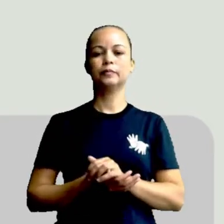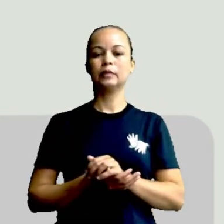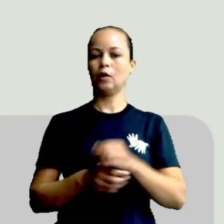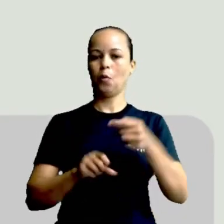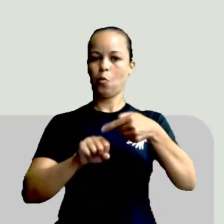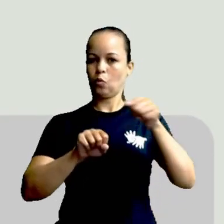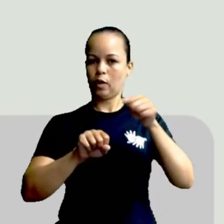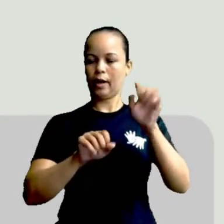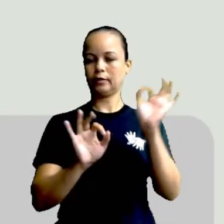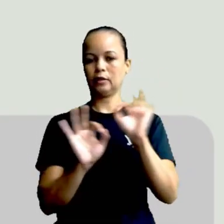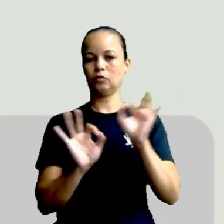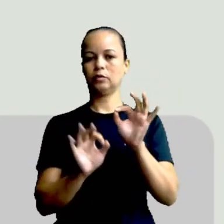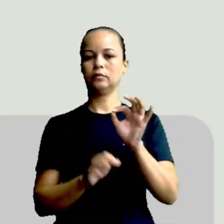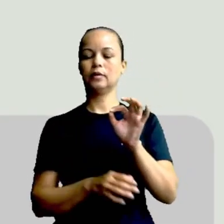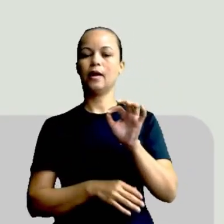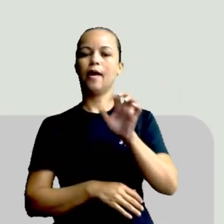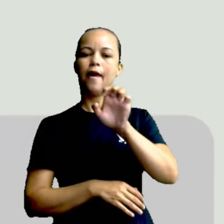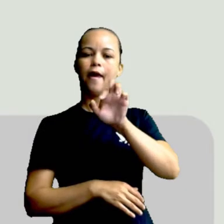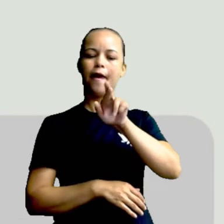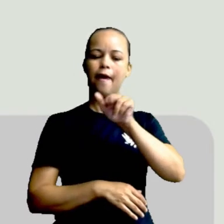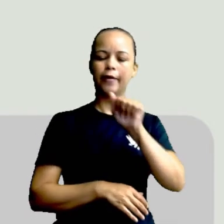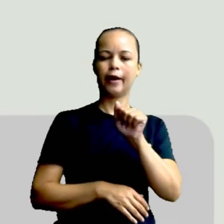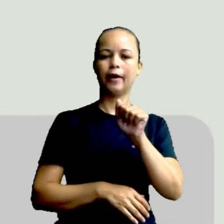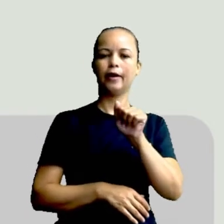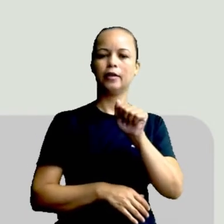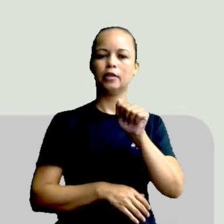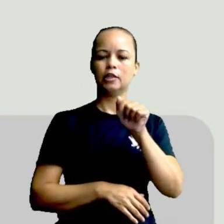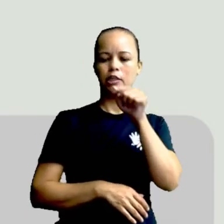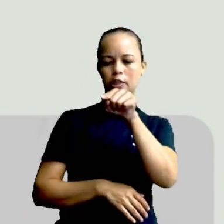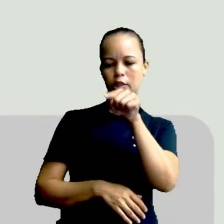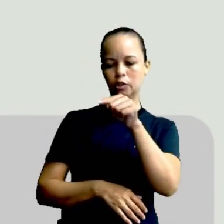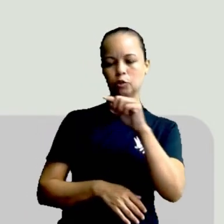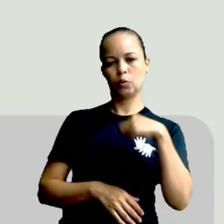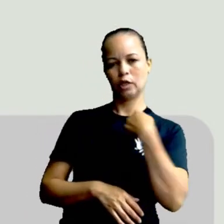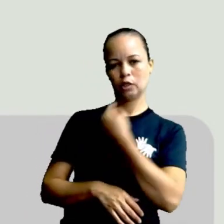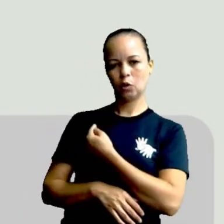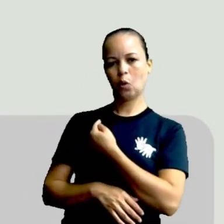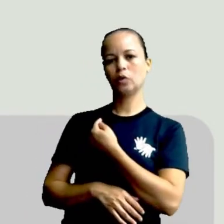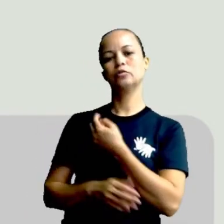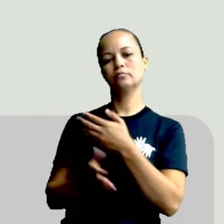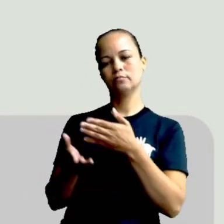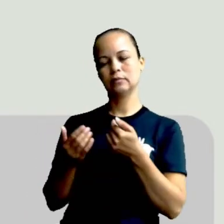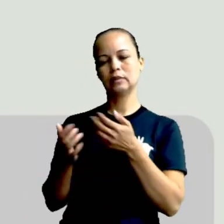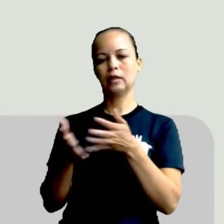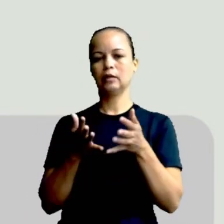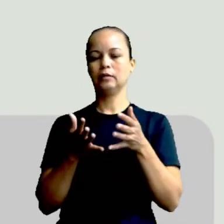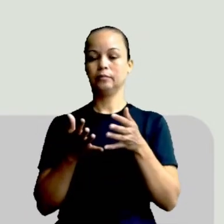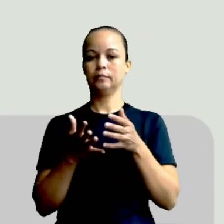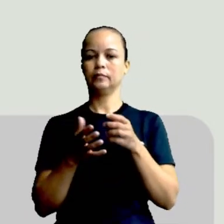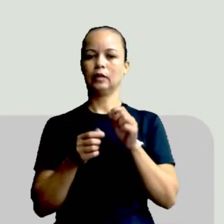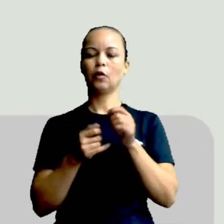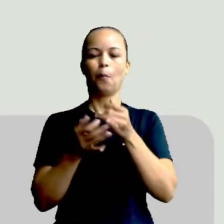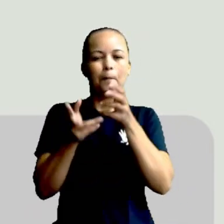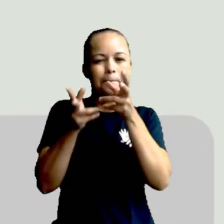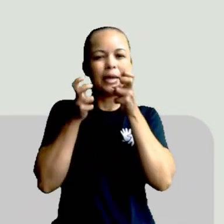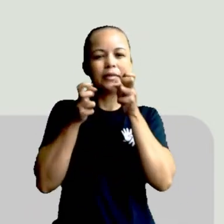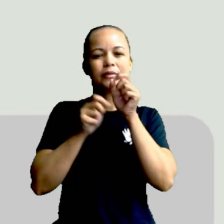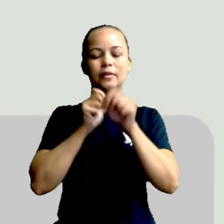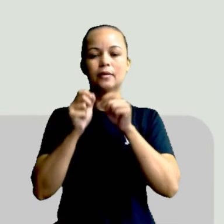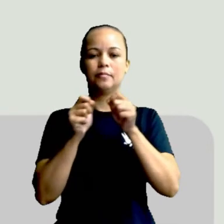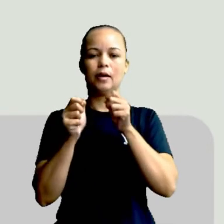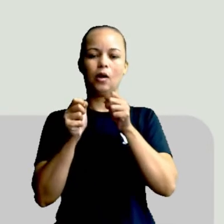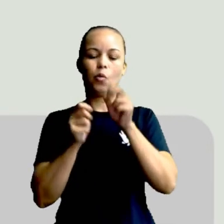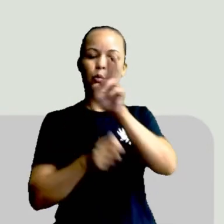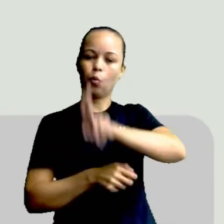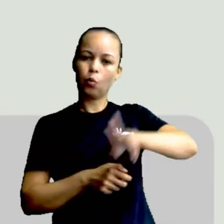referimos A então quando aderi a esse plano A internet ficará mais barata perceba aí